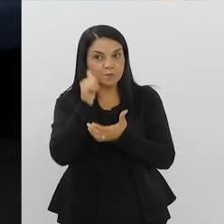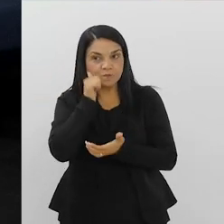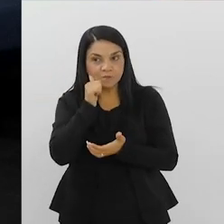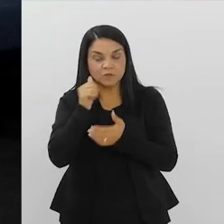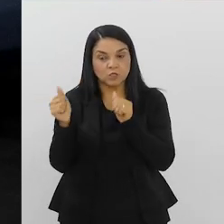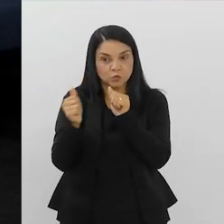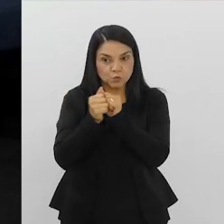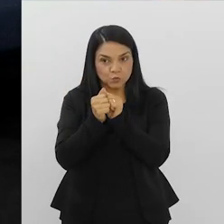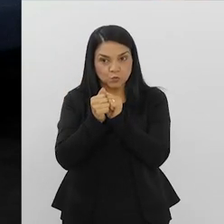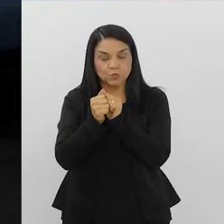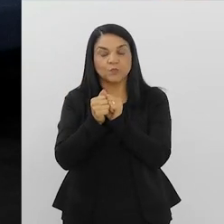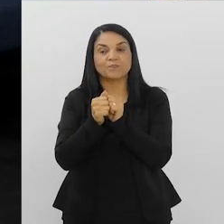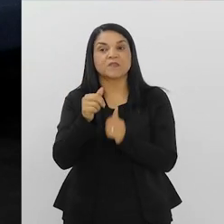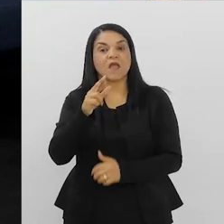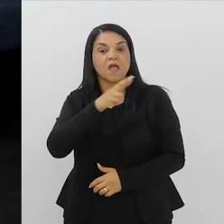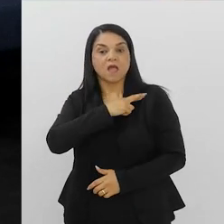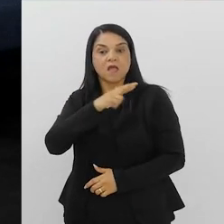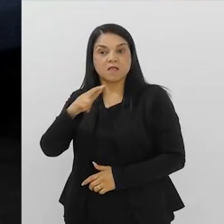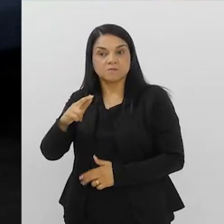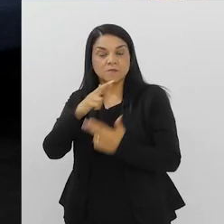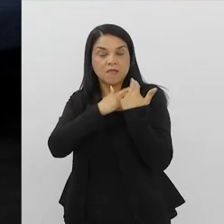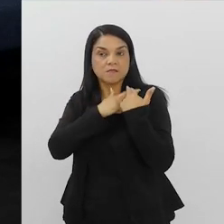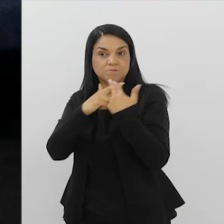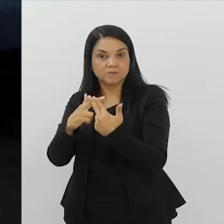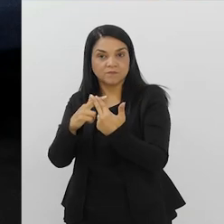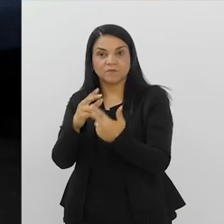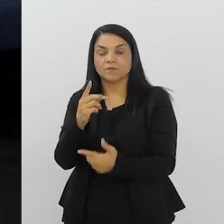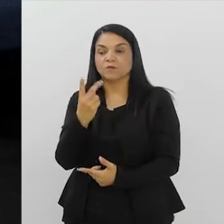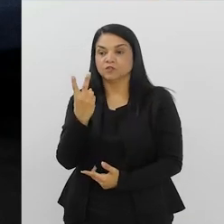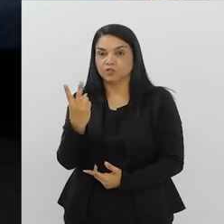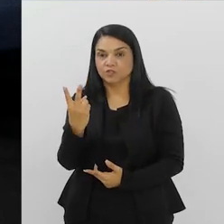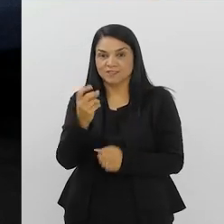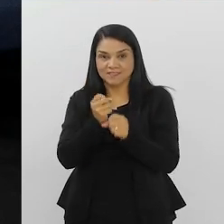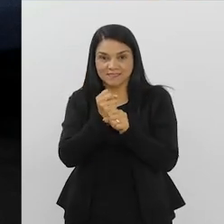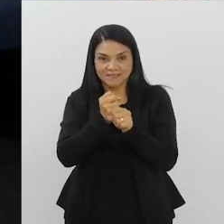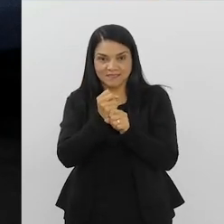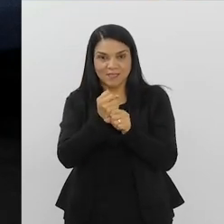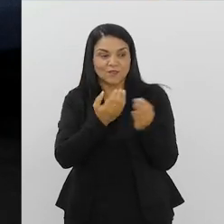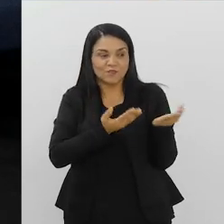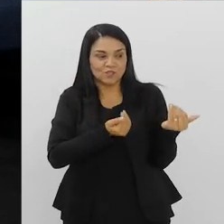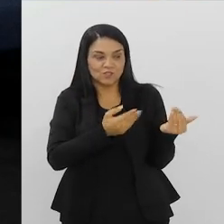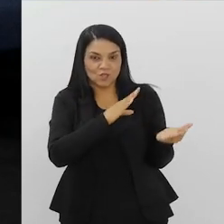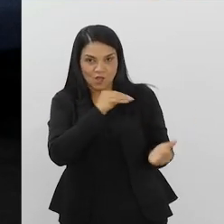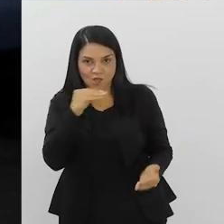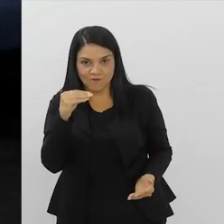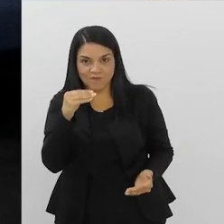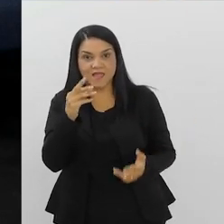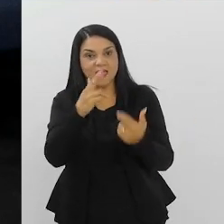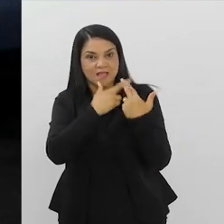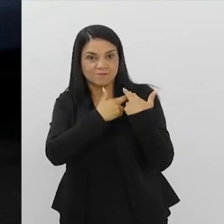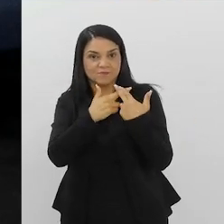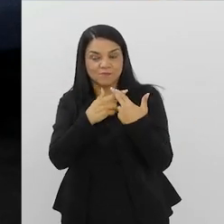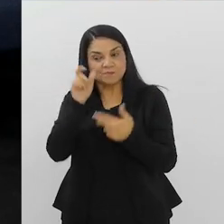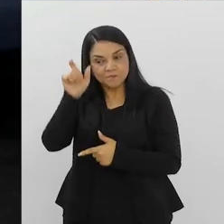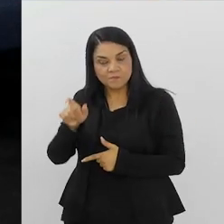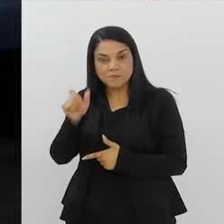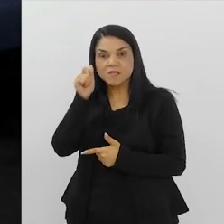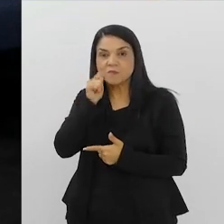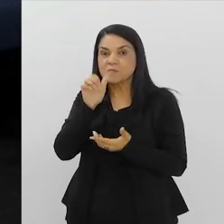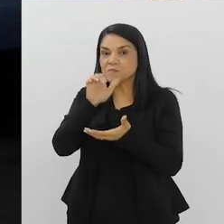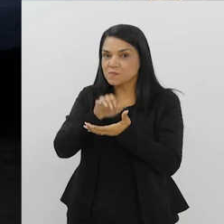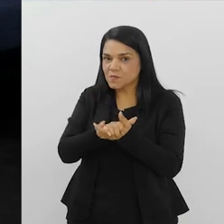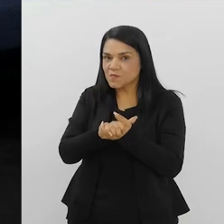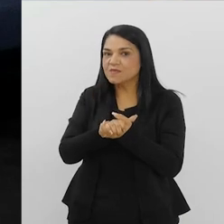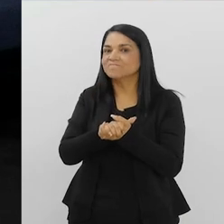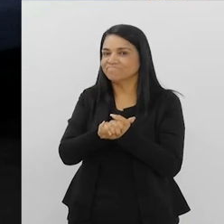saem durante 2 anos para fazer é a missão ela é ela era responsável por esse